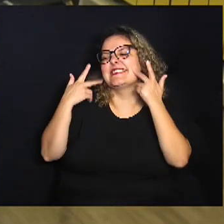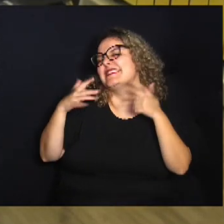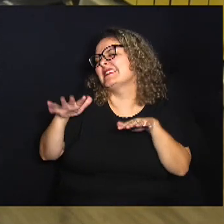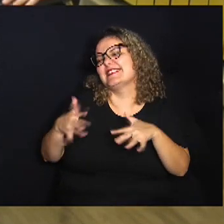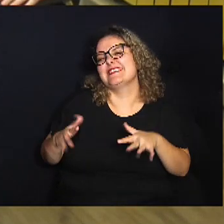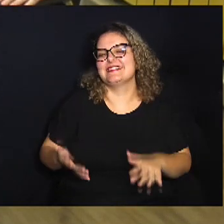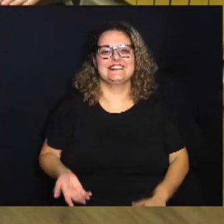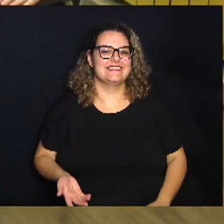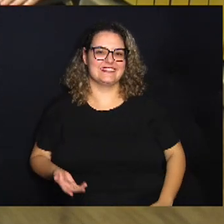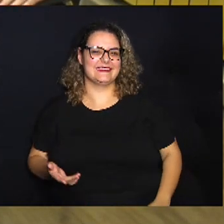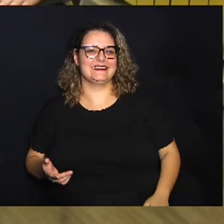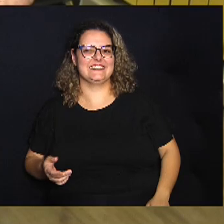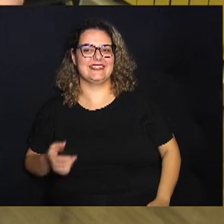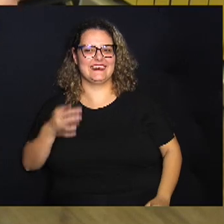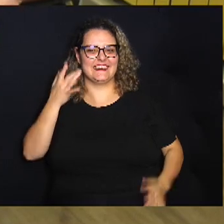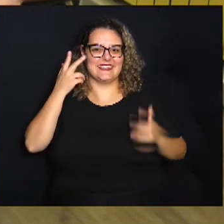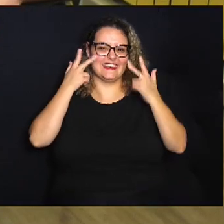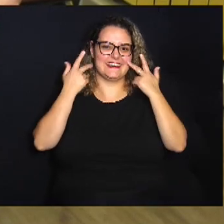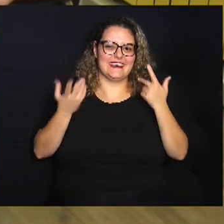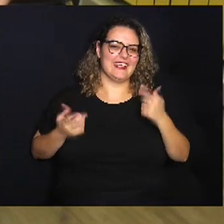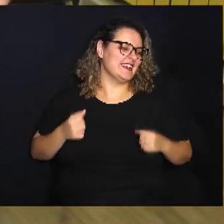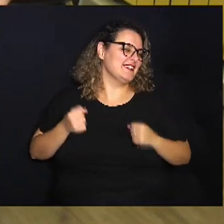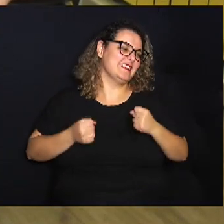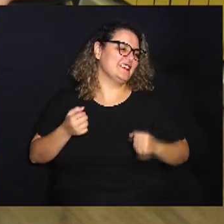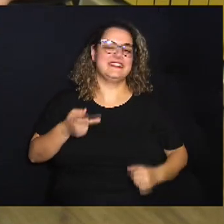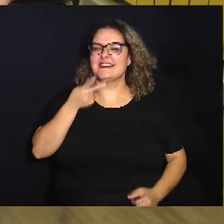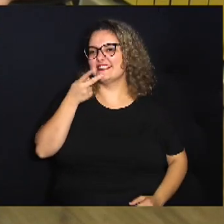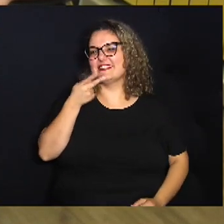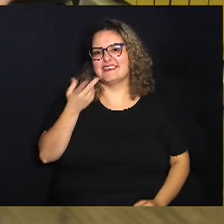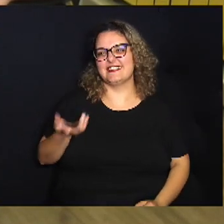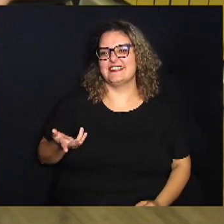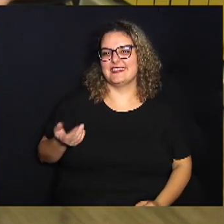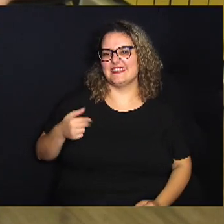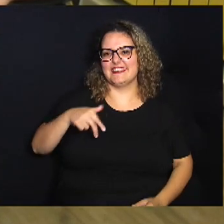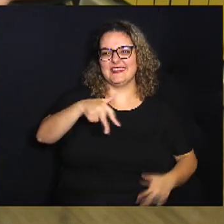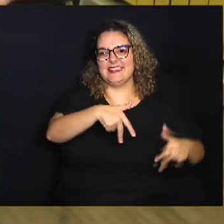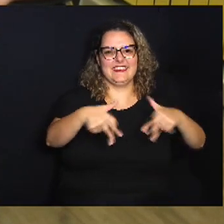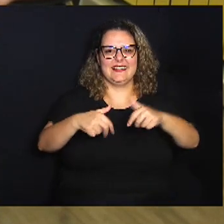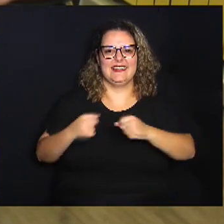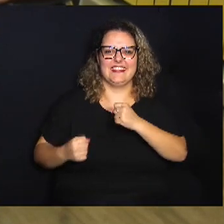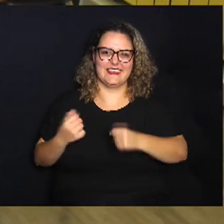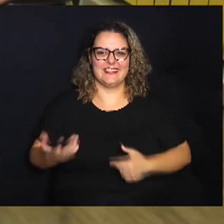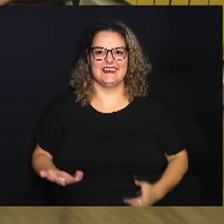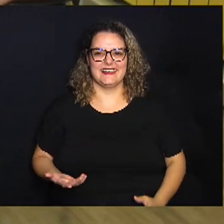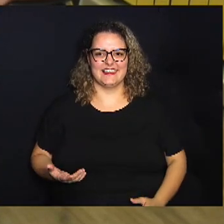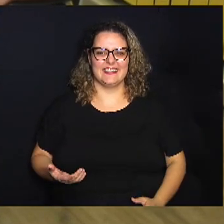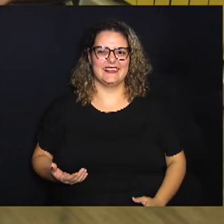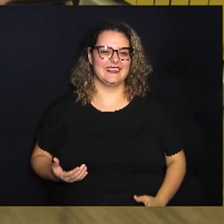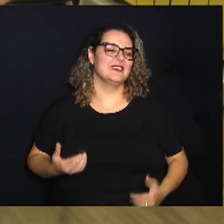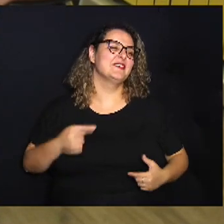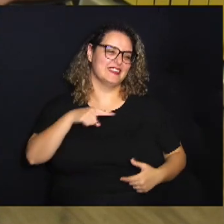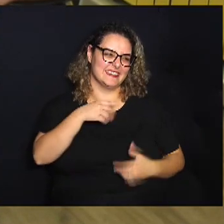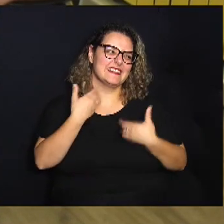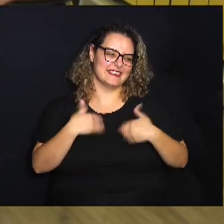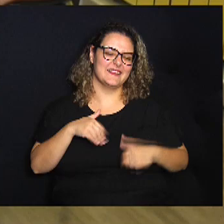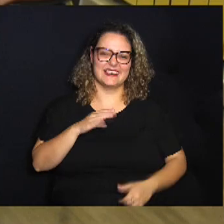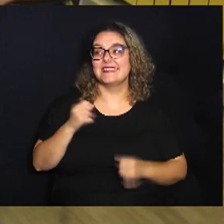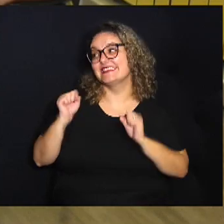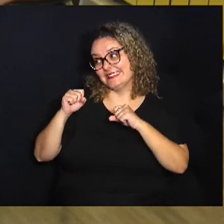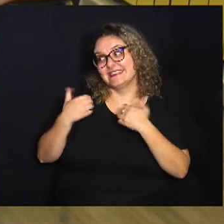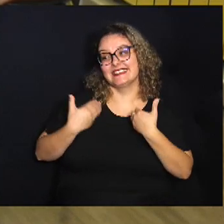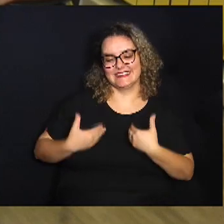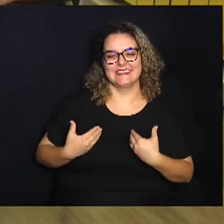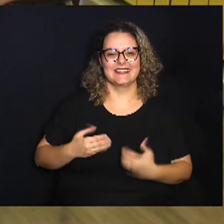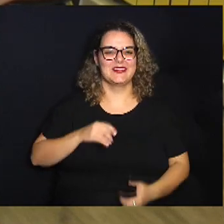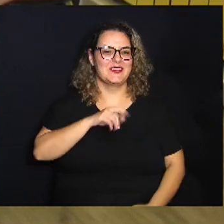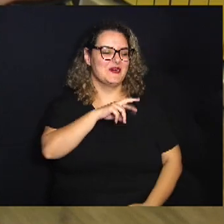sem força, pedalou, não correu, não deu, só falou. Só fala dos outros lá correndo. Ela descansa mais, né? Nossa, cansa. E o Bruno, e como